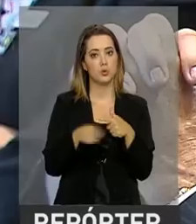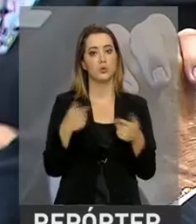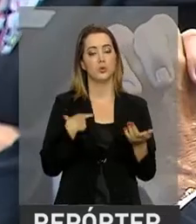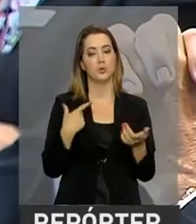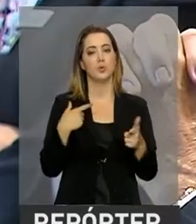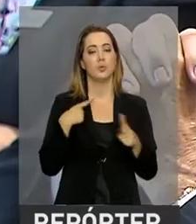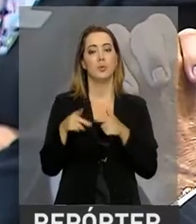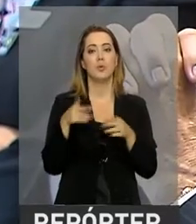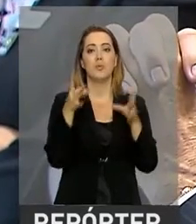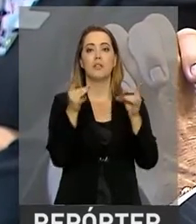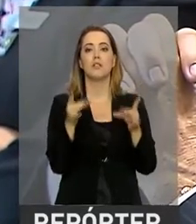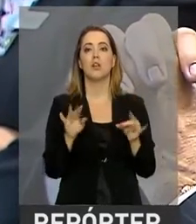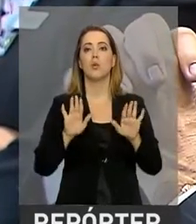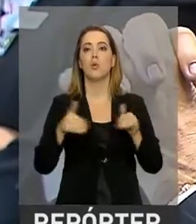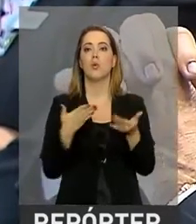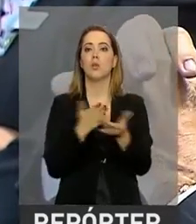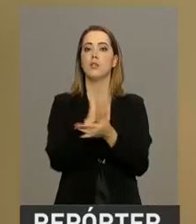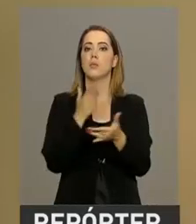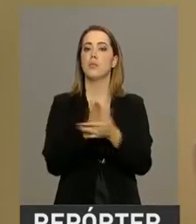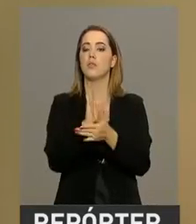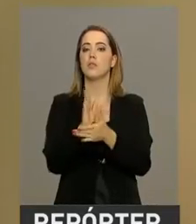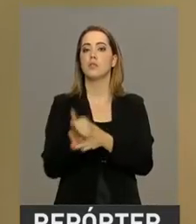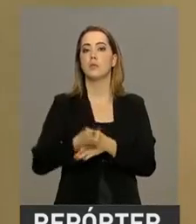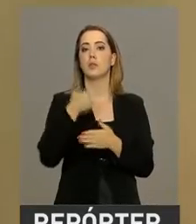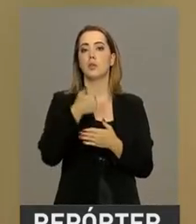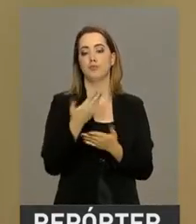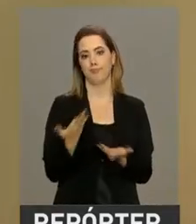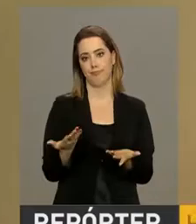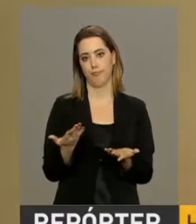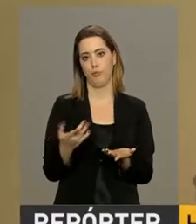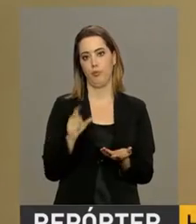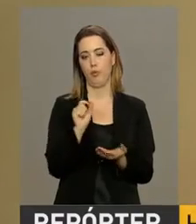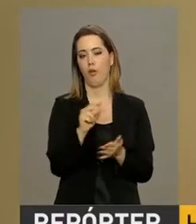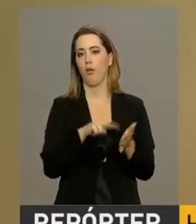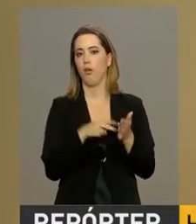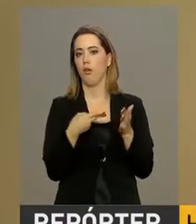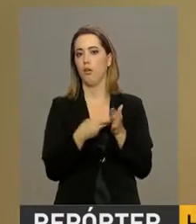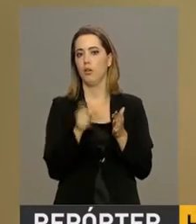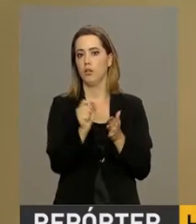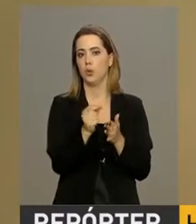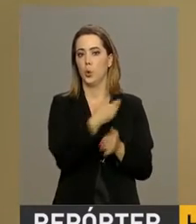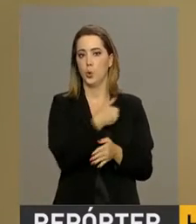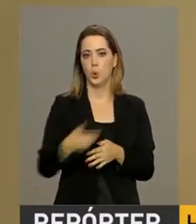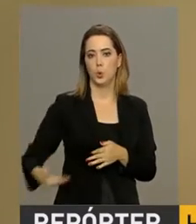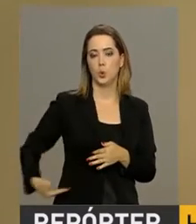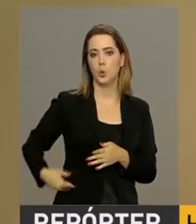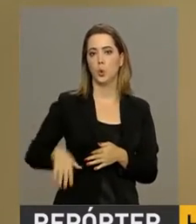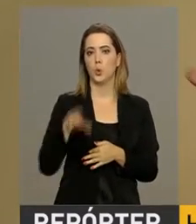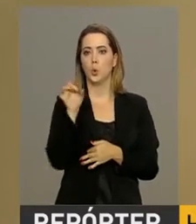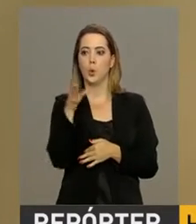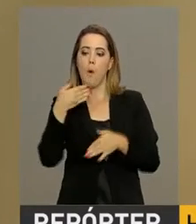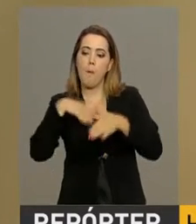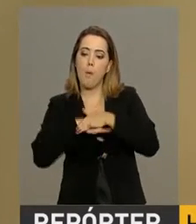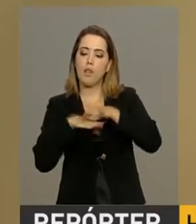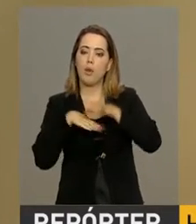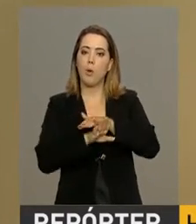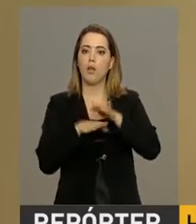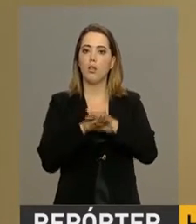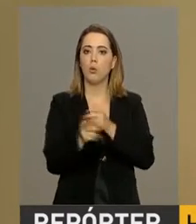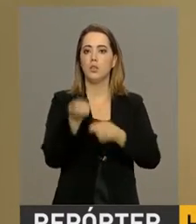da aprovação da proposta o governo deixará de ser o grande absorvedor de poupança da economia